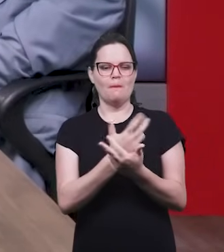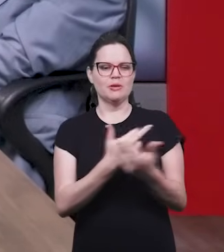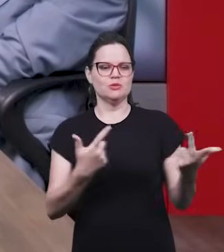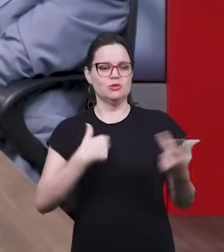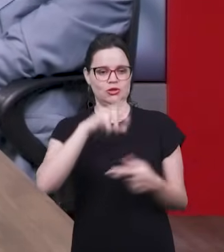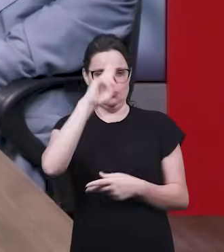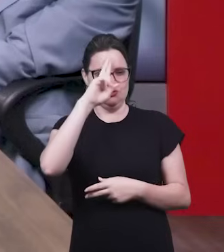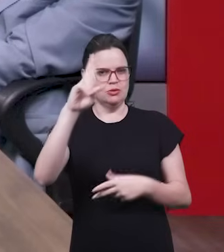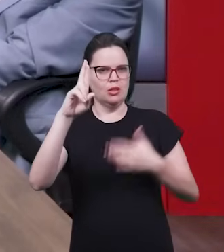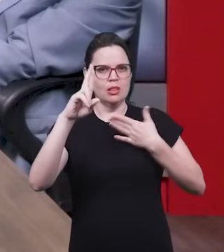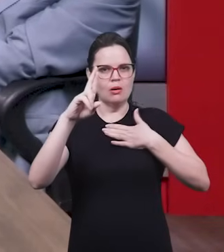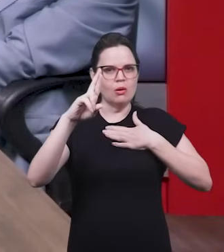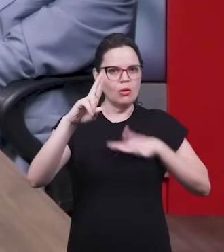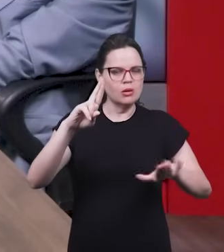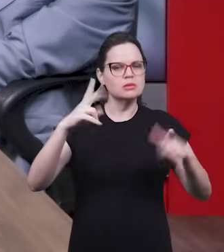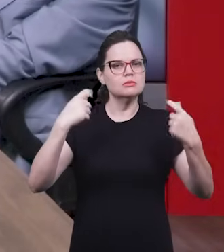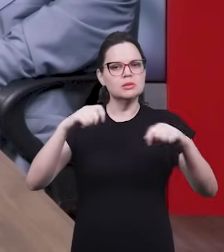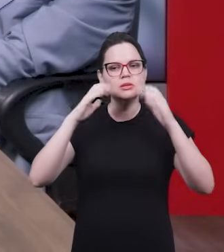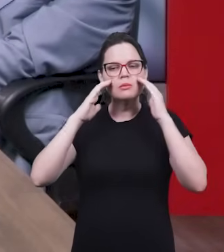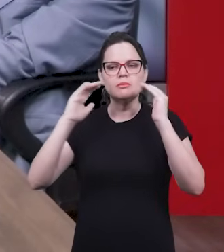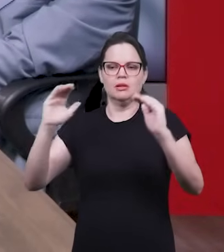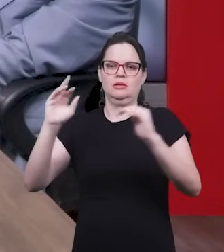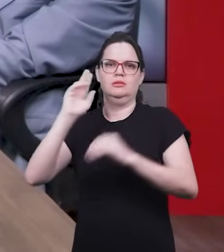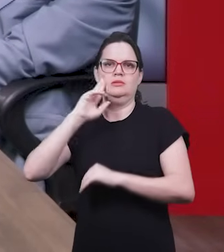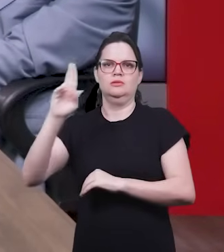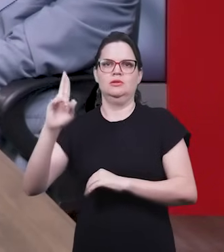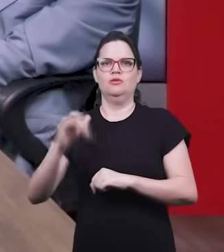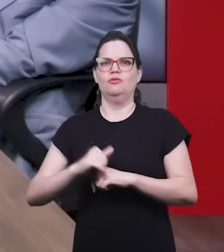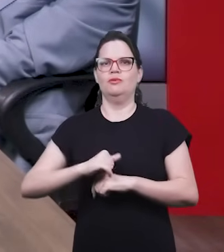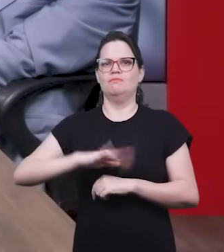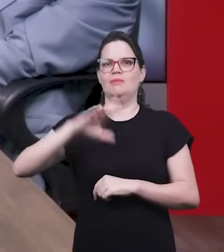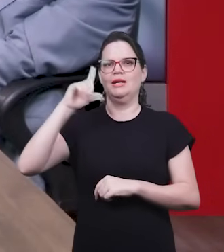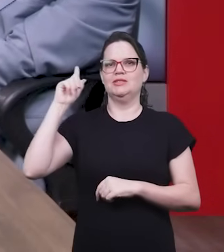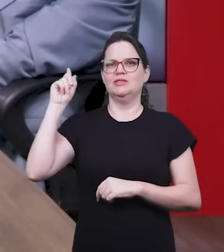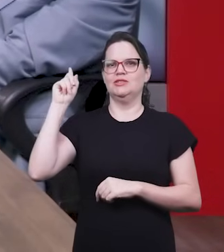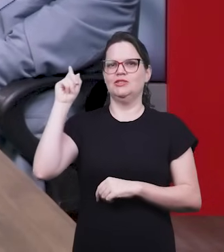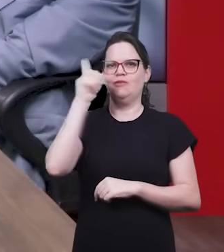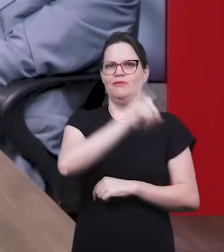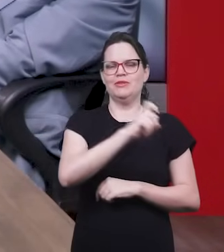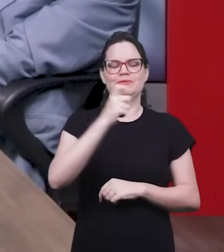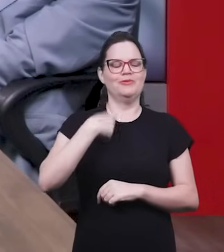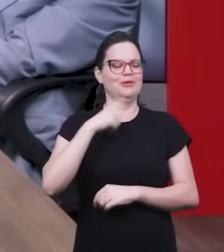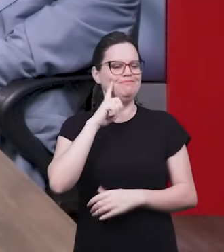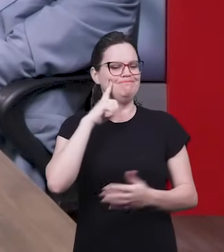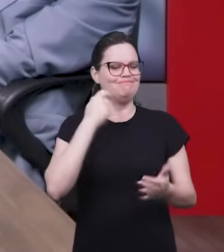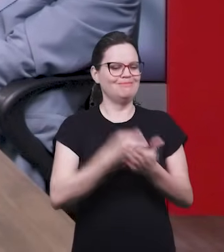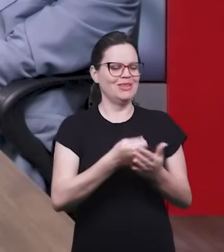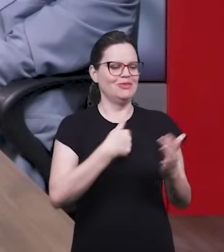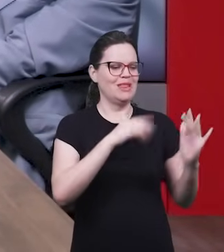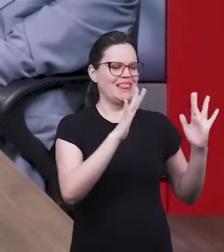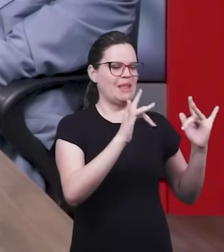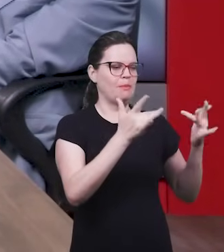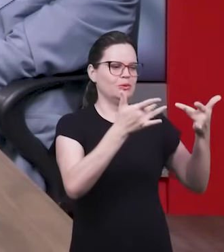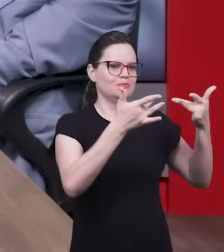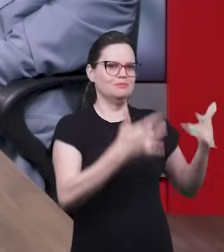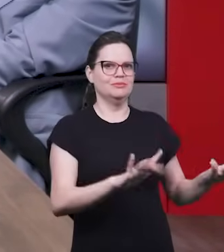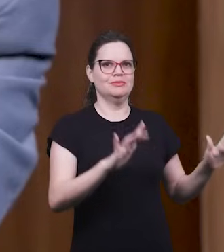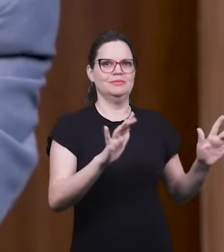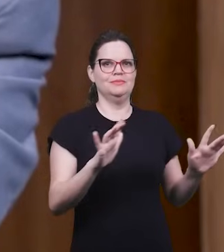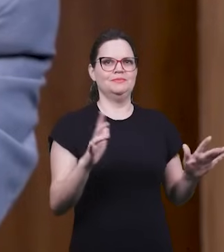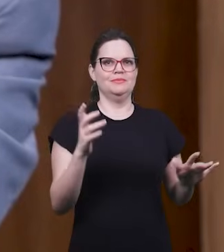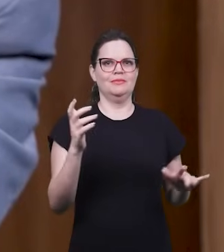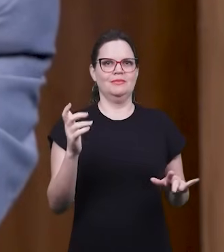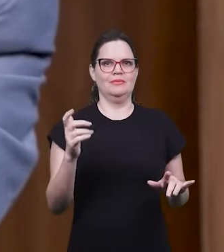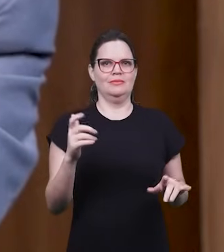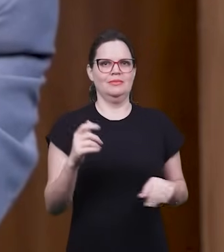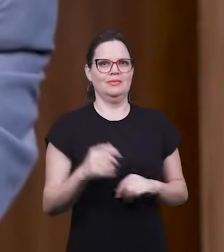o Senhor. Foi a coisa mais difícil que aconteceu na minha vida. Foi tomar aquela deliberação. Tá? E ela leva assim